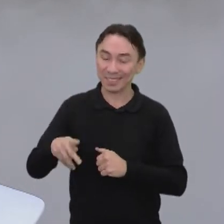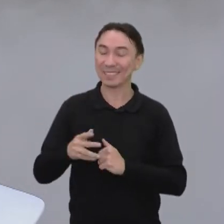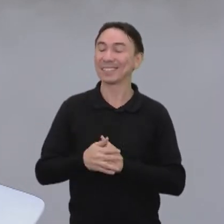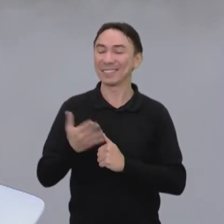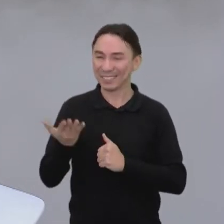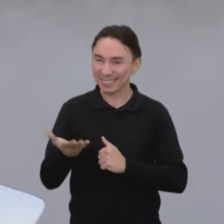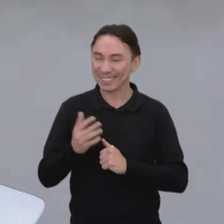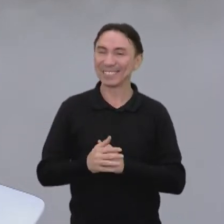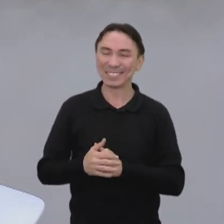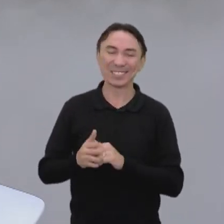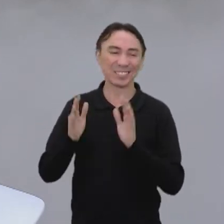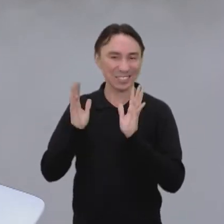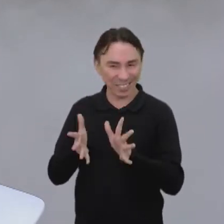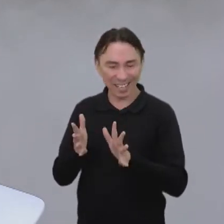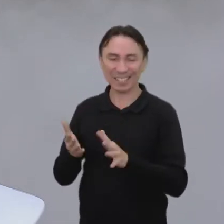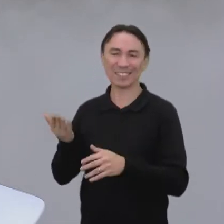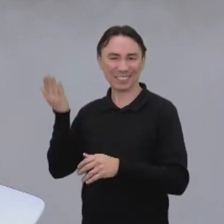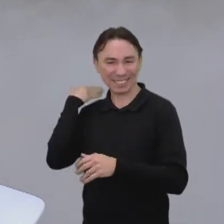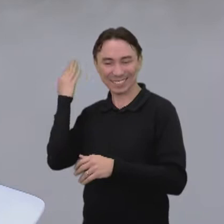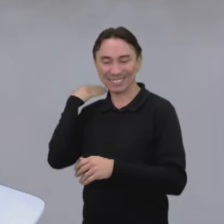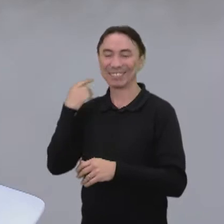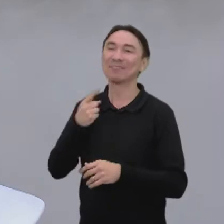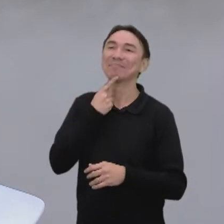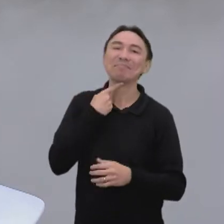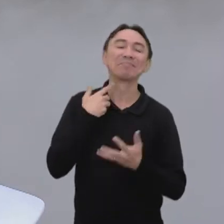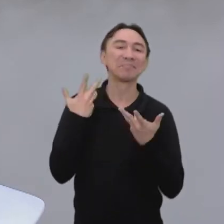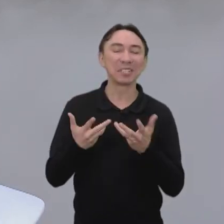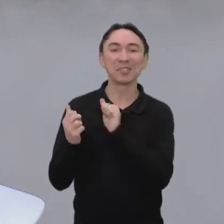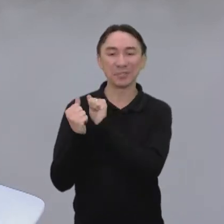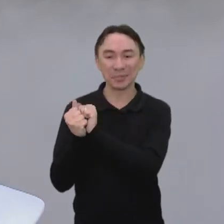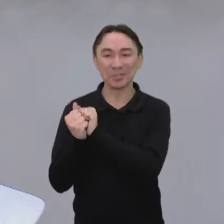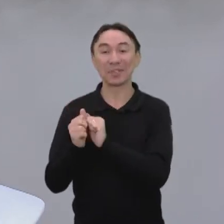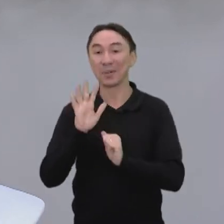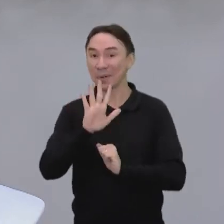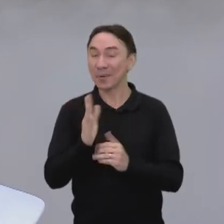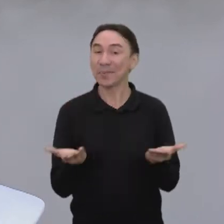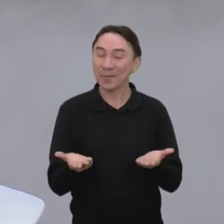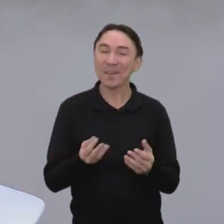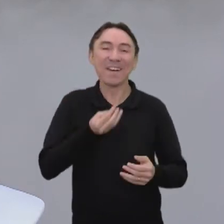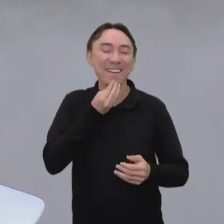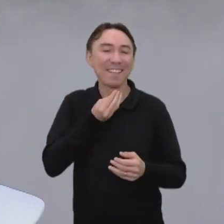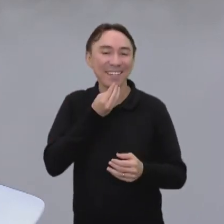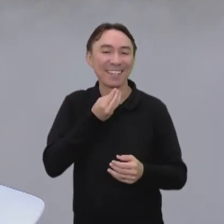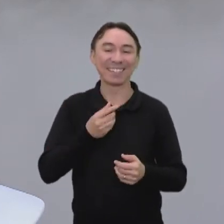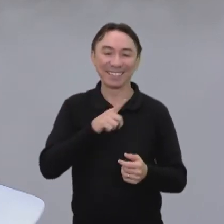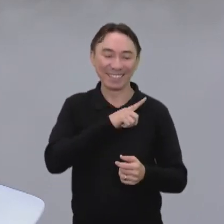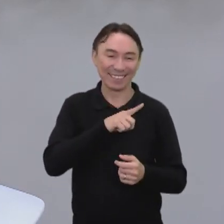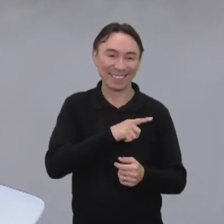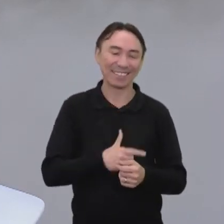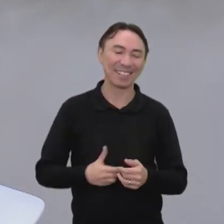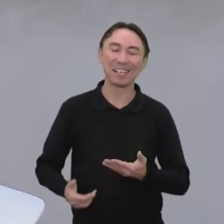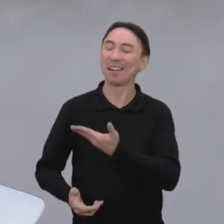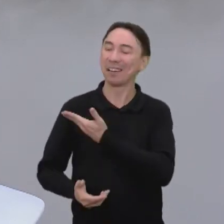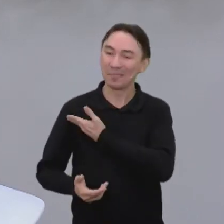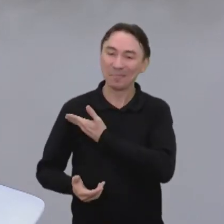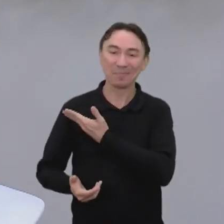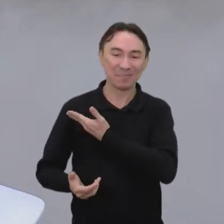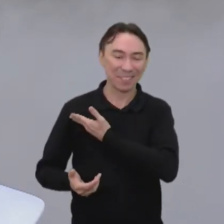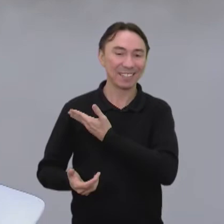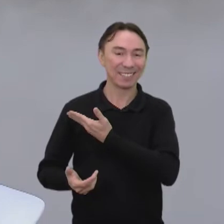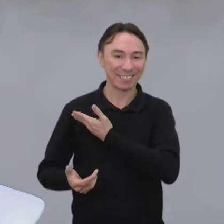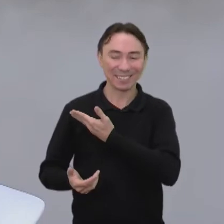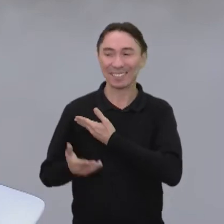mais tempo, mas que hoje surgiu a oportunidade. Uma grande amiga, uma grande colega, fã das aulas